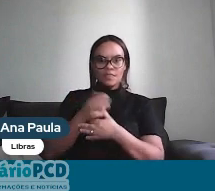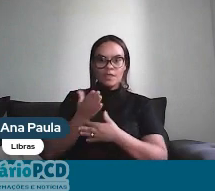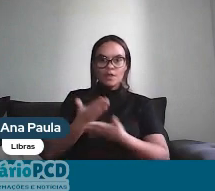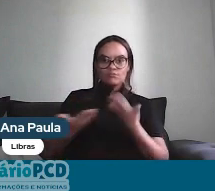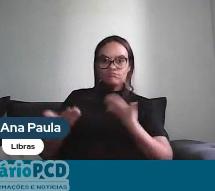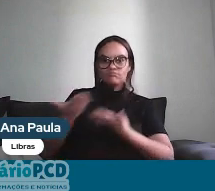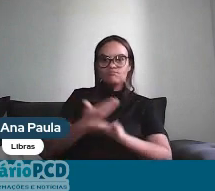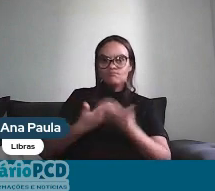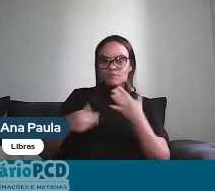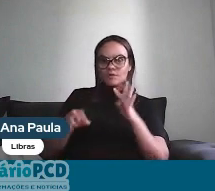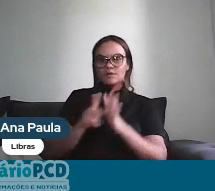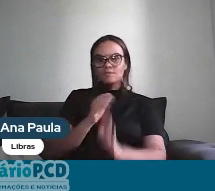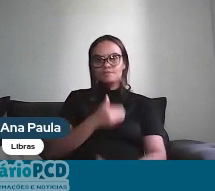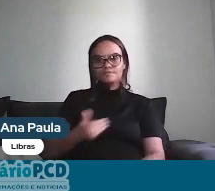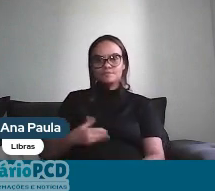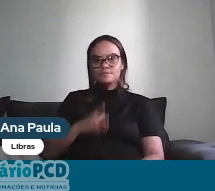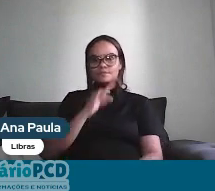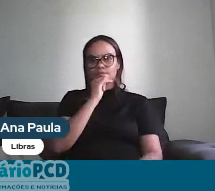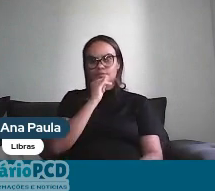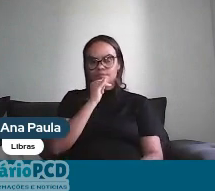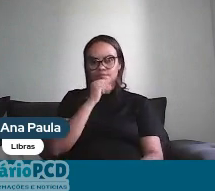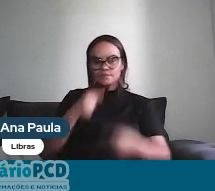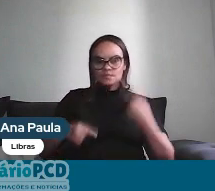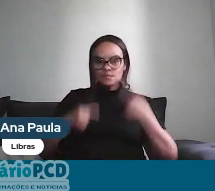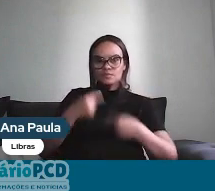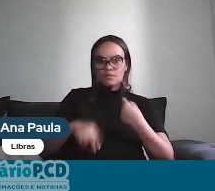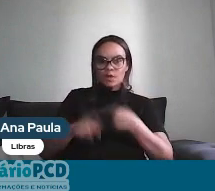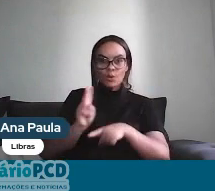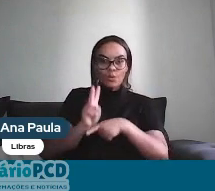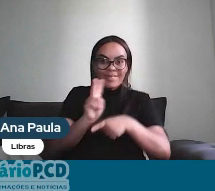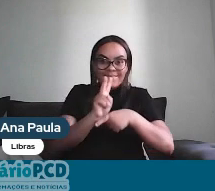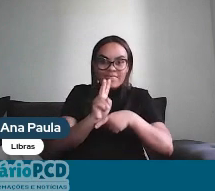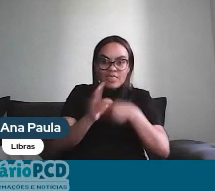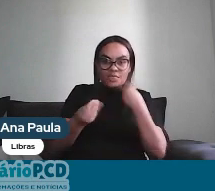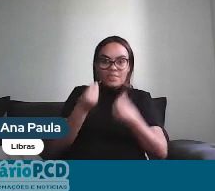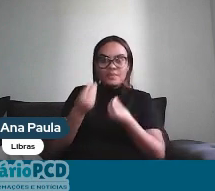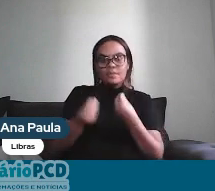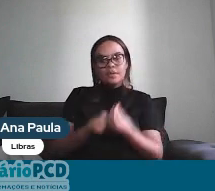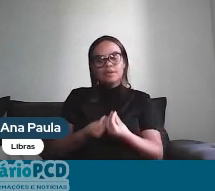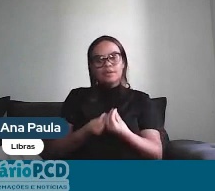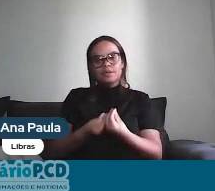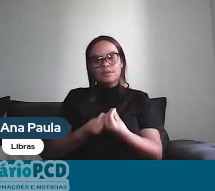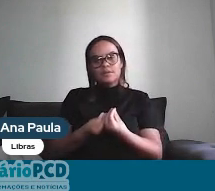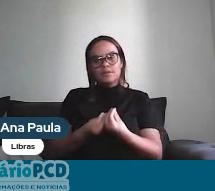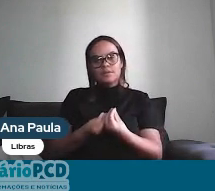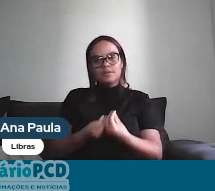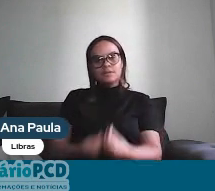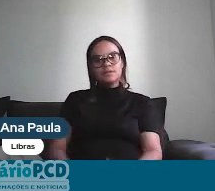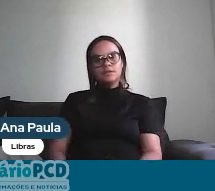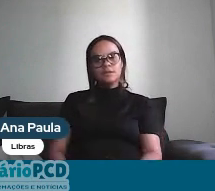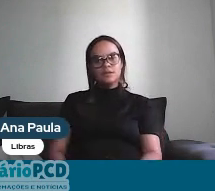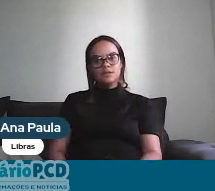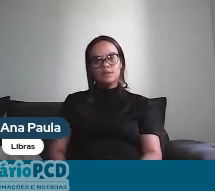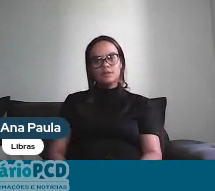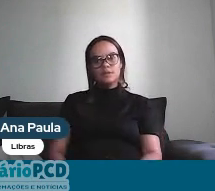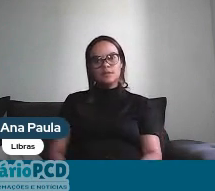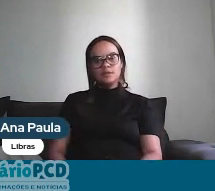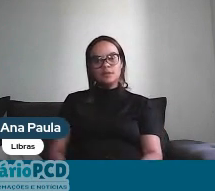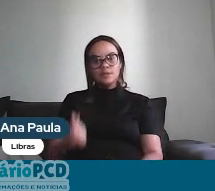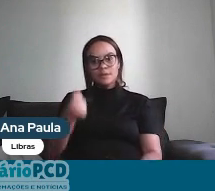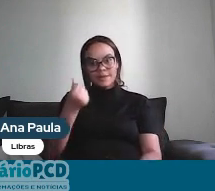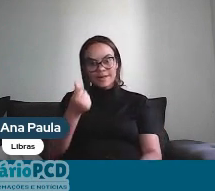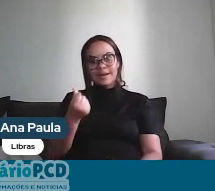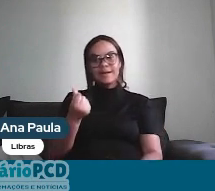do governo. Por exemplo, nós não temos políticas de cuidados. E eu acabei de comentar que é onde se gasta